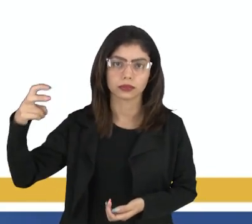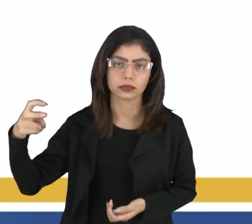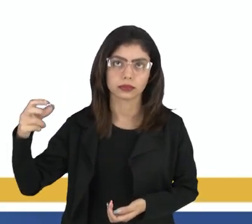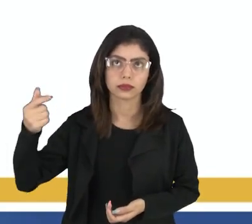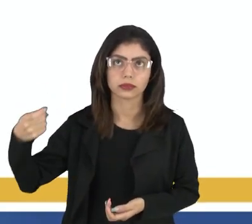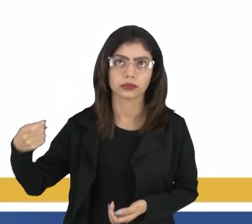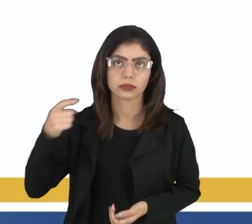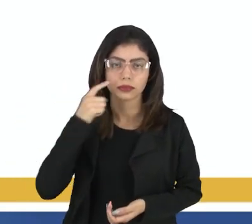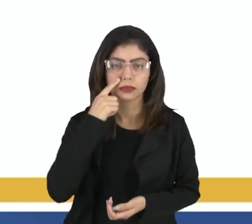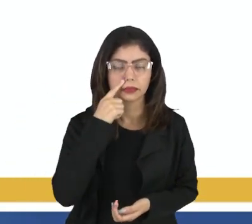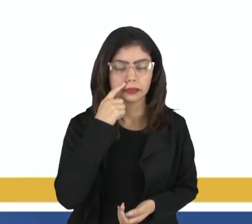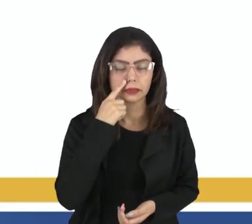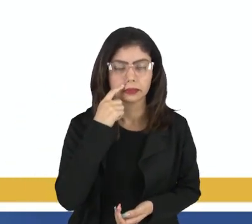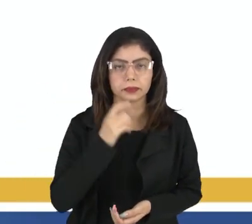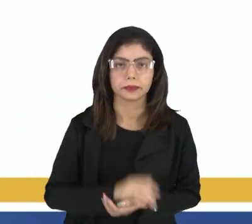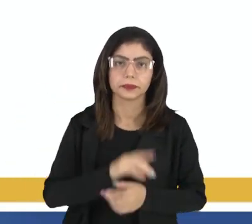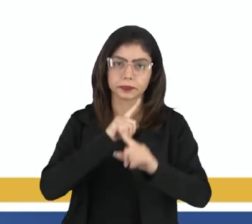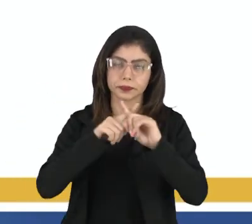menos